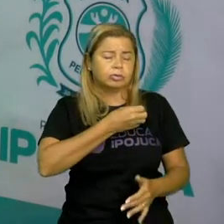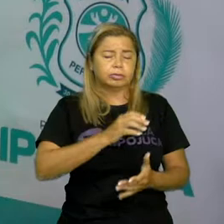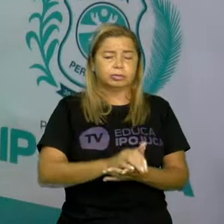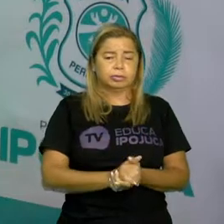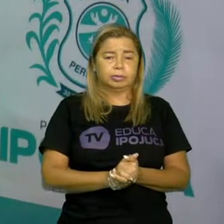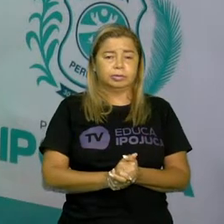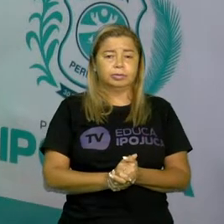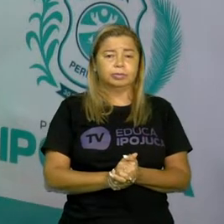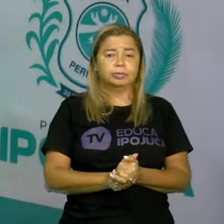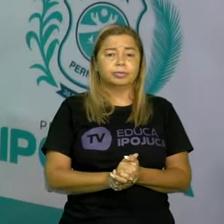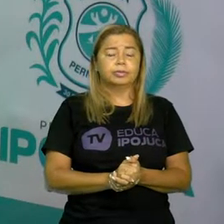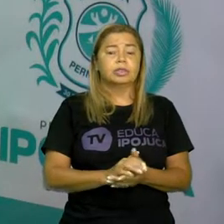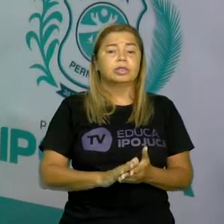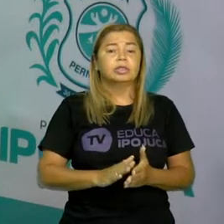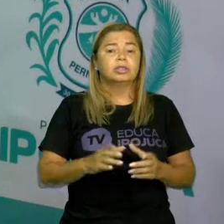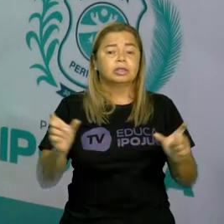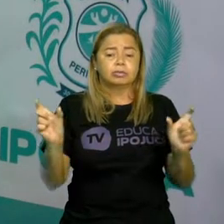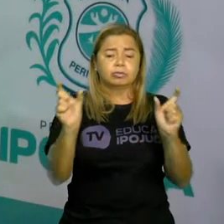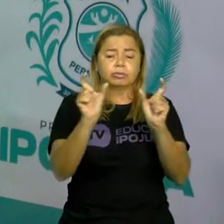Composição